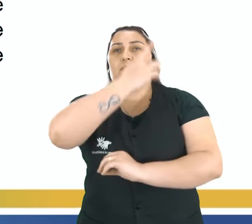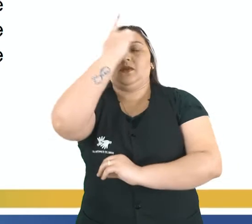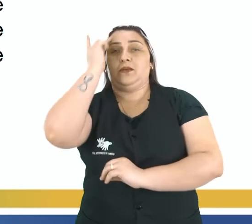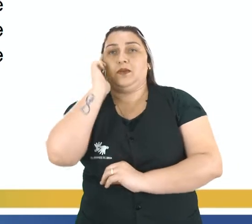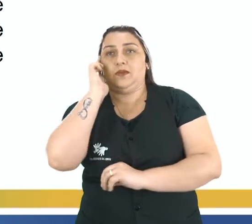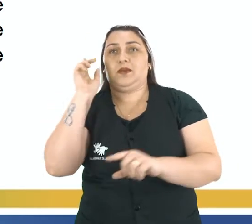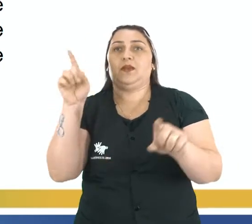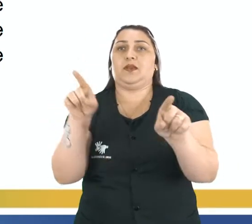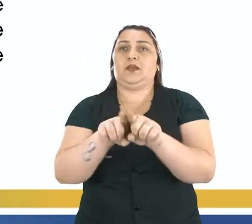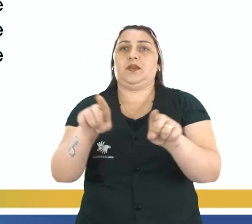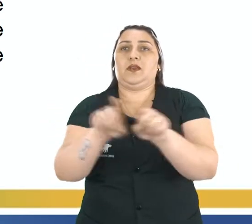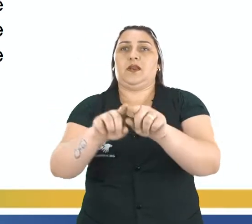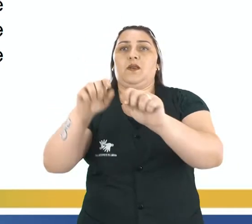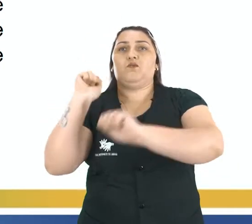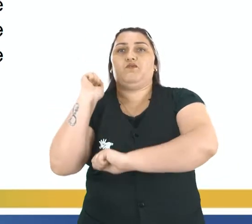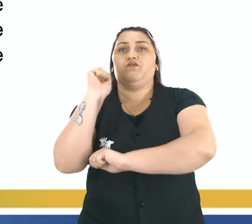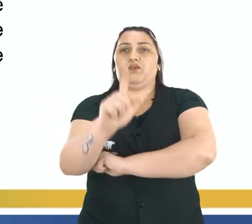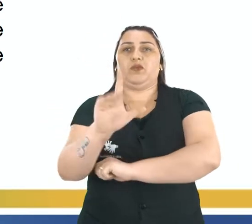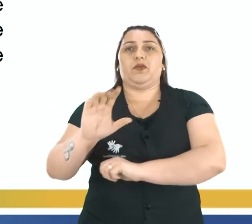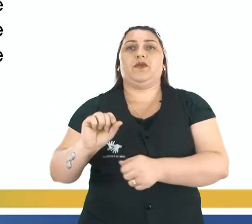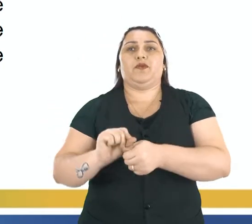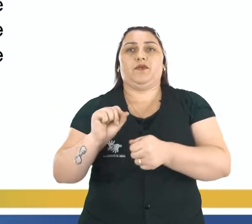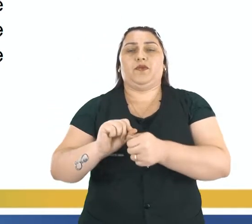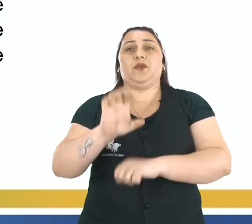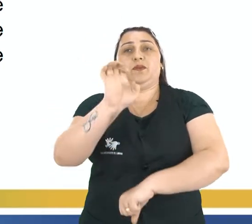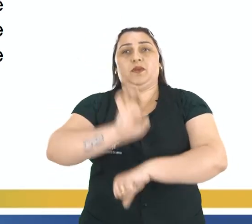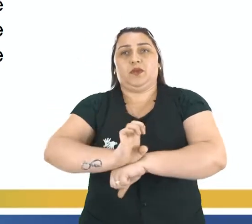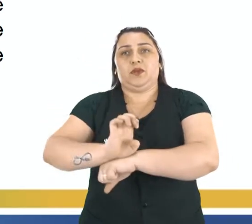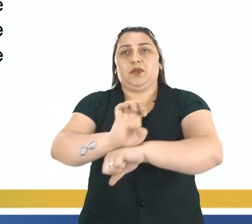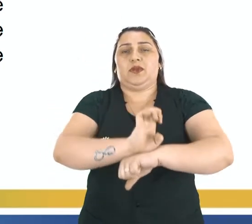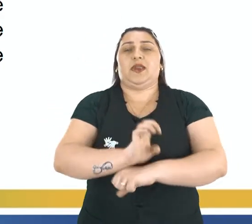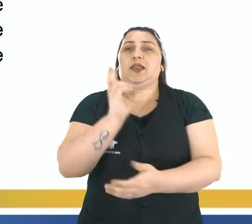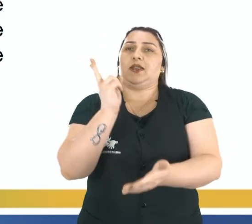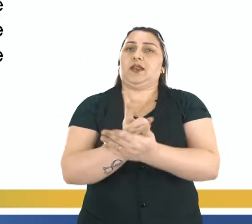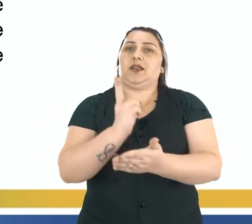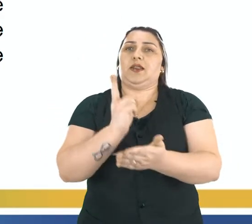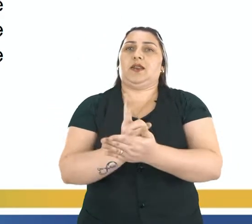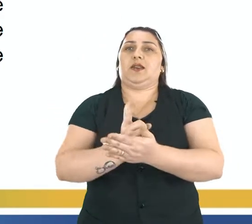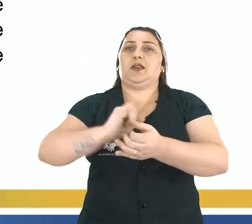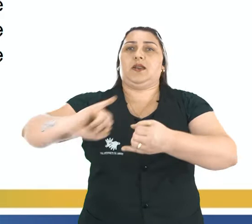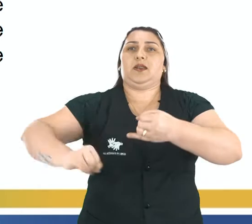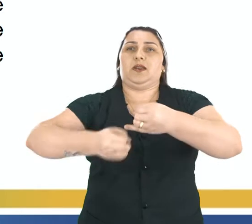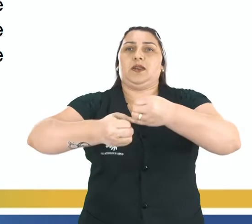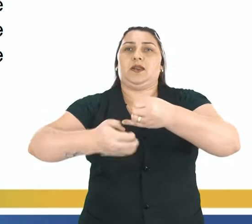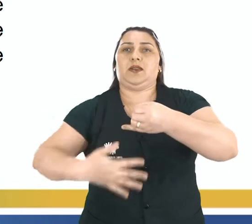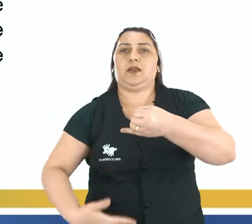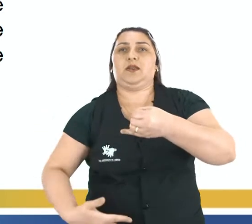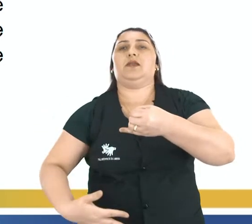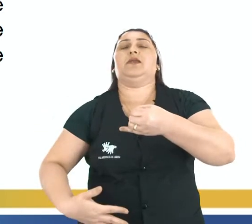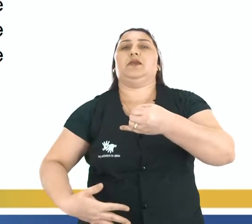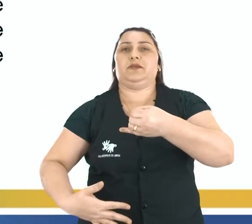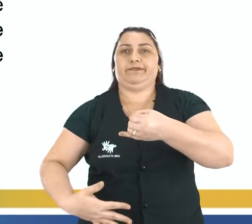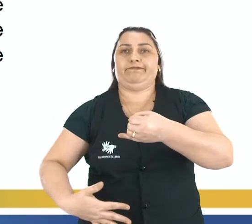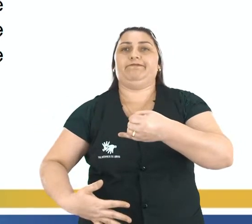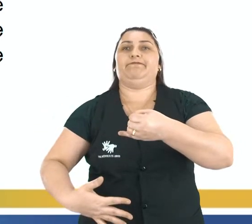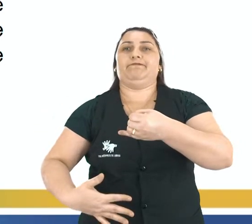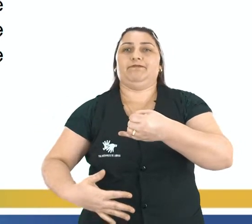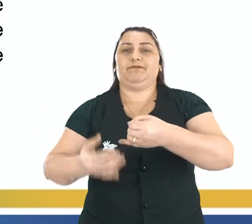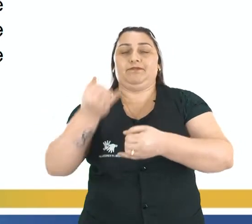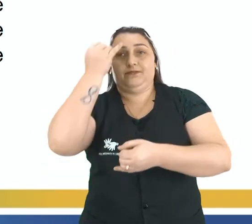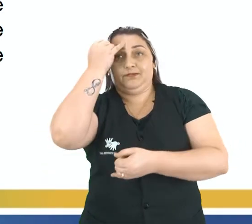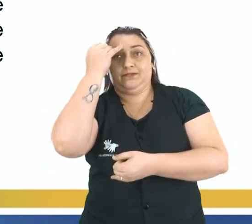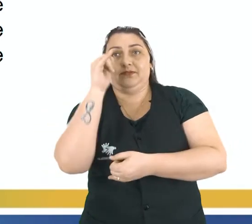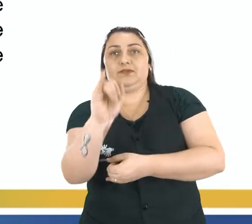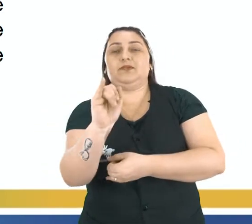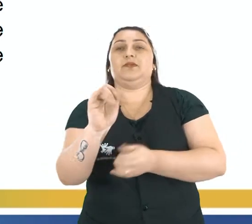até atentados à bomba foram realizados pelo Estado, sempre com a justificativa de combate aos subversivos e àqueles